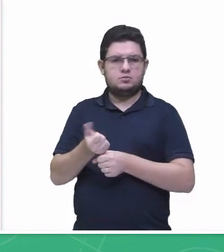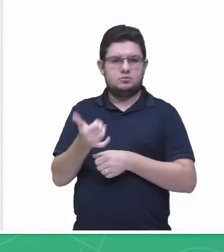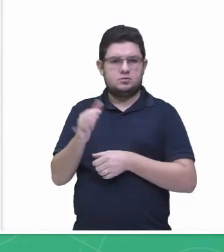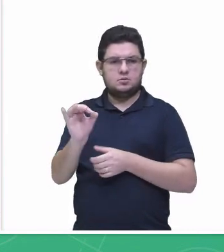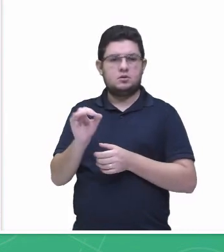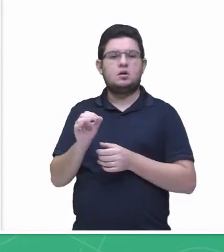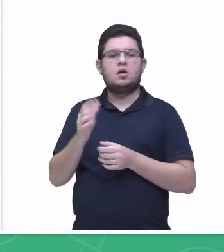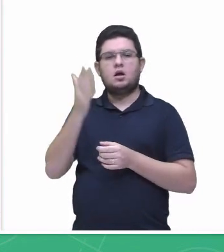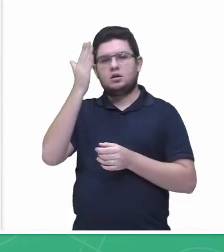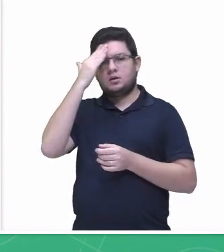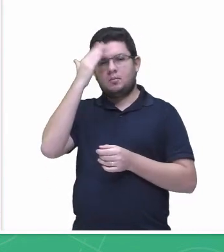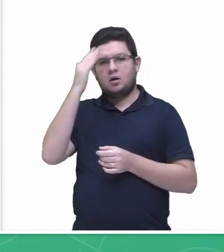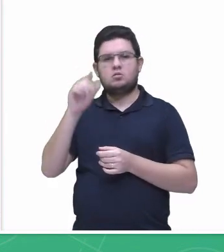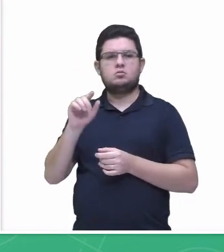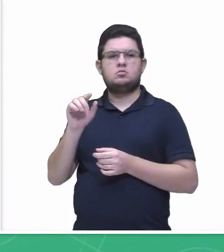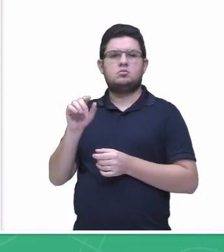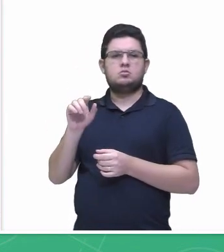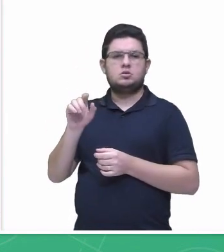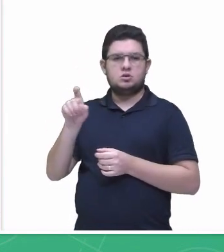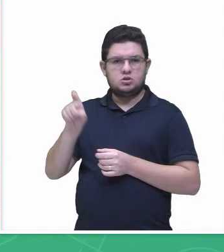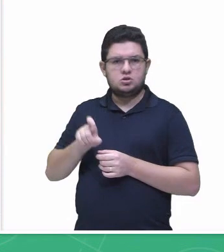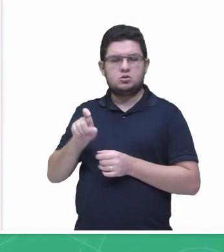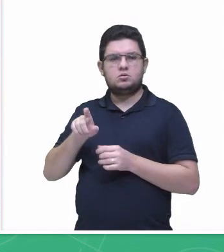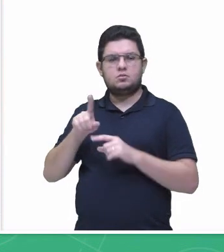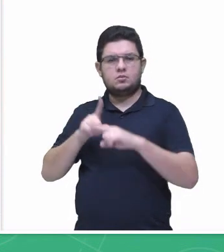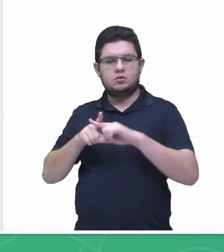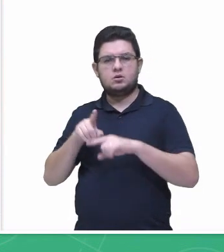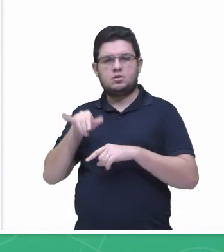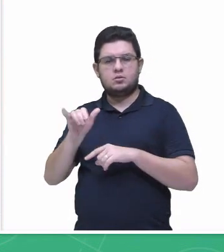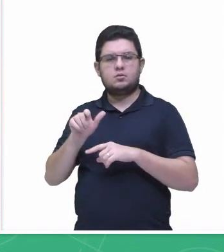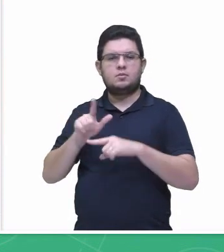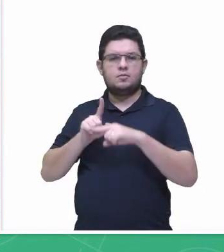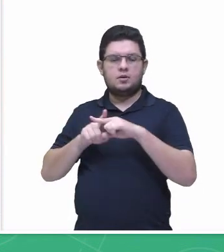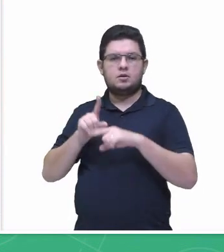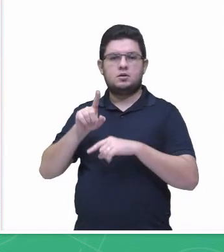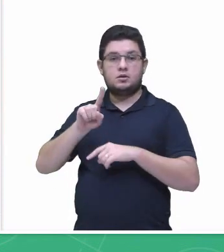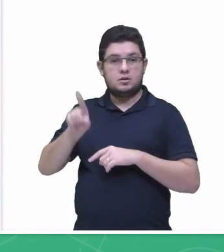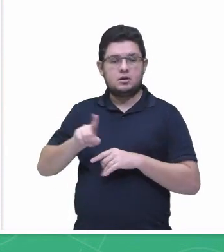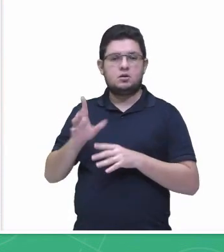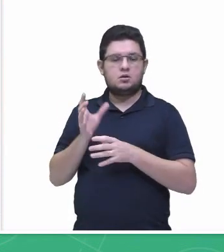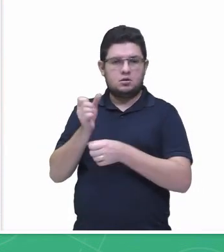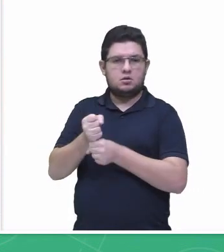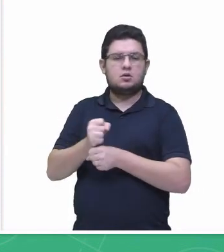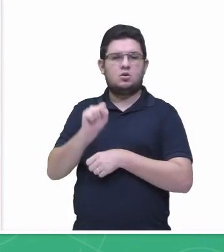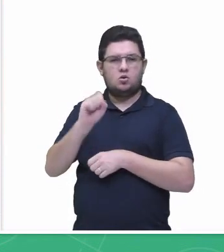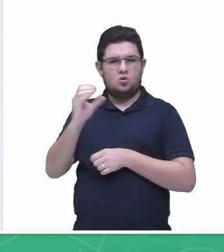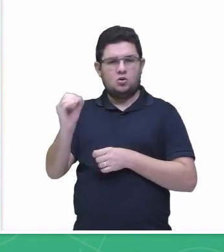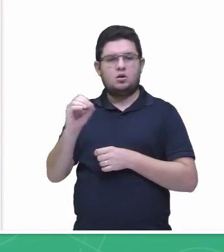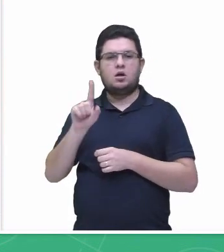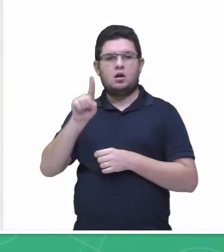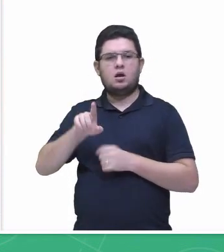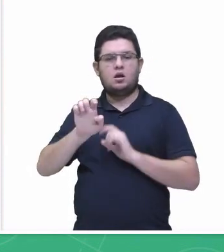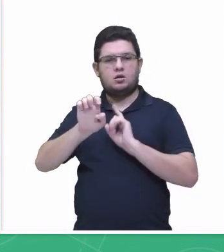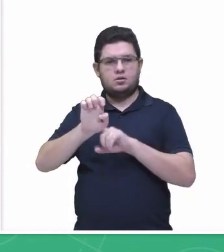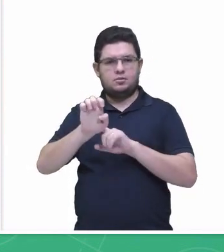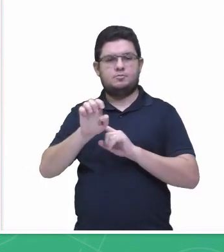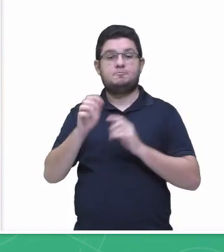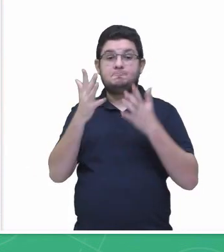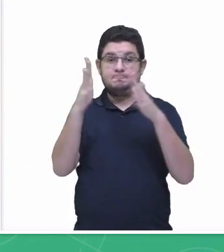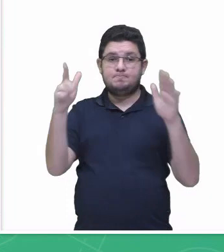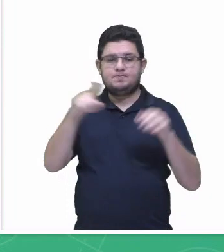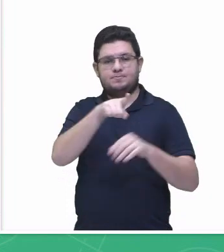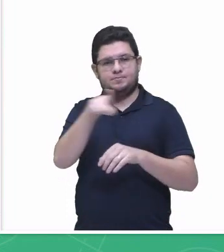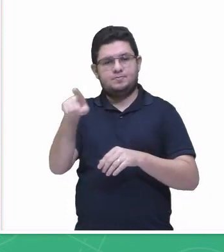dos 3, a nossa resposta é igual a 80, letra E. Meus parabéns à participação de vocês, tá?